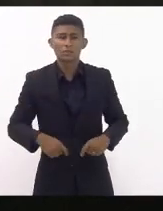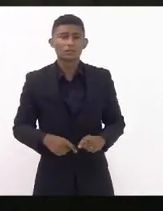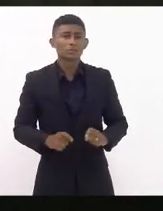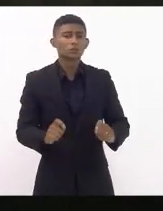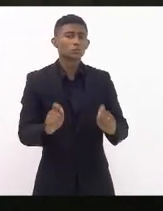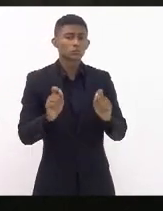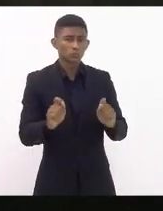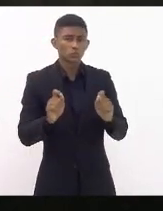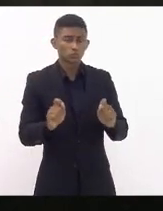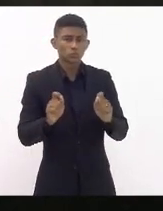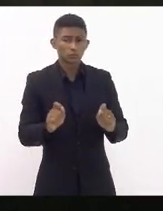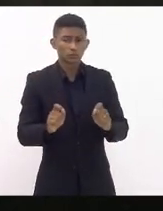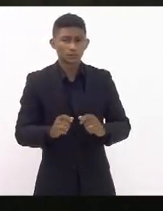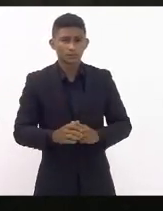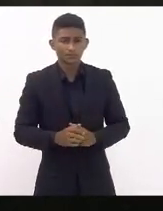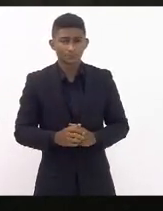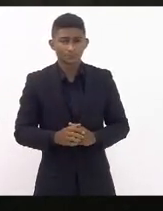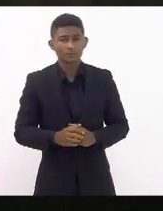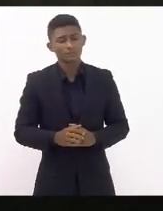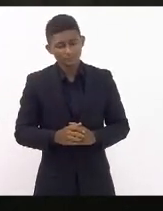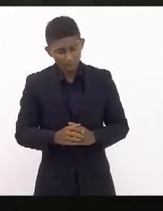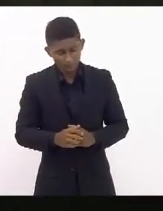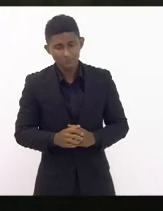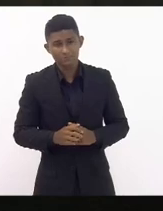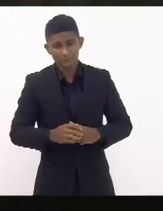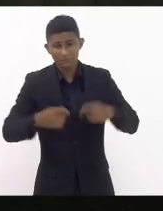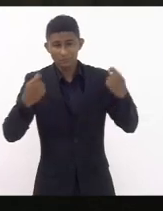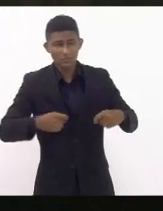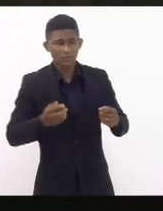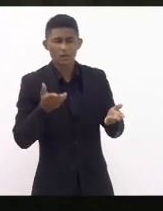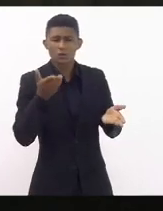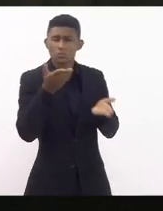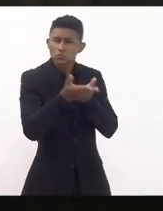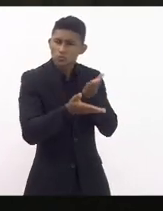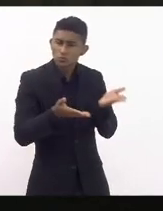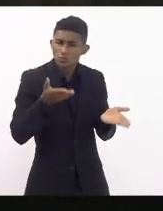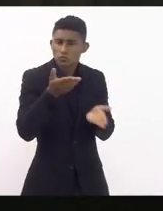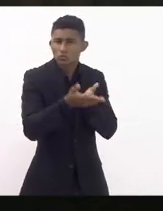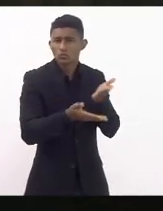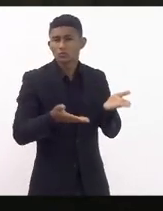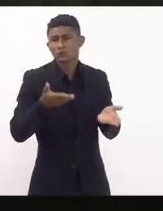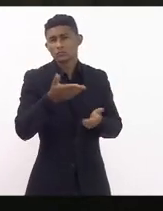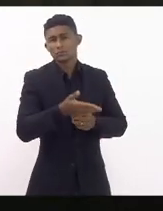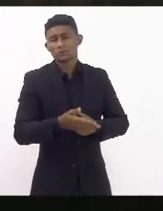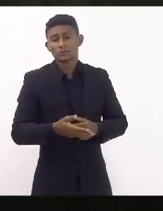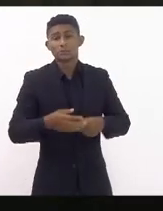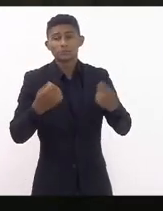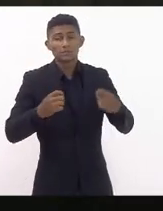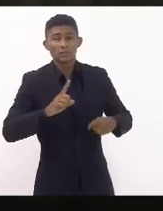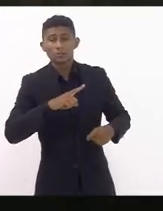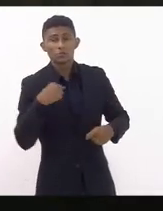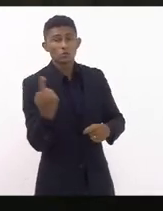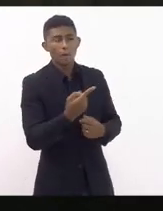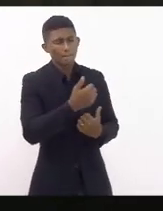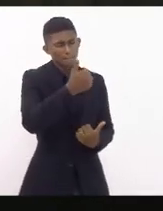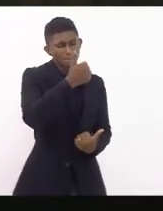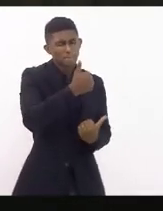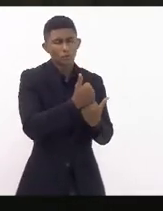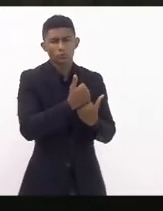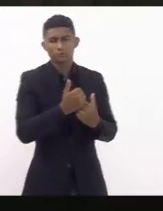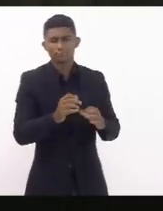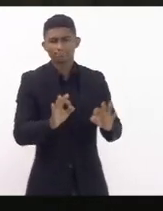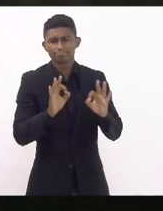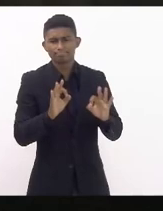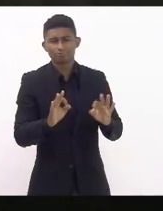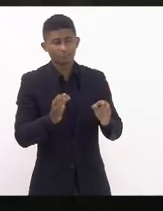de uma forma de acolher essas mulheres. Elas precisam de apoio. Elas estão dentro